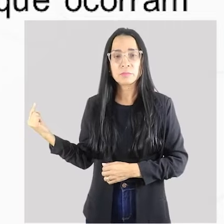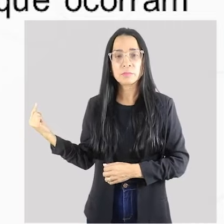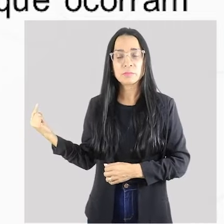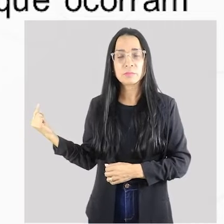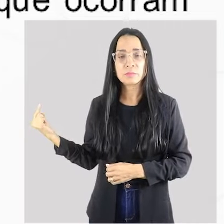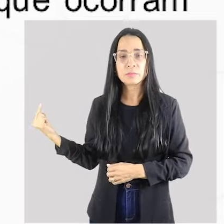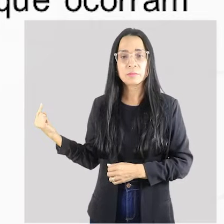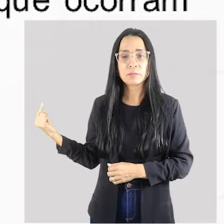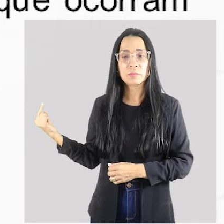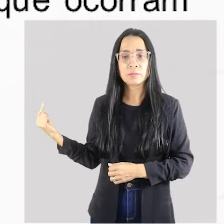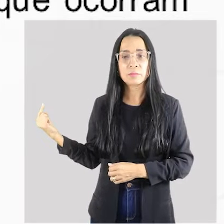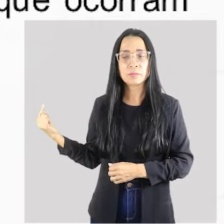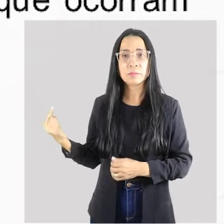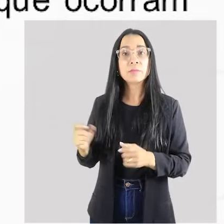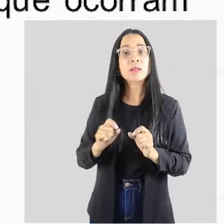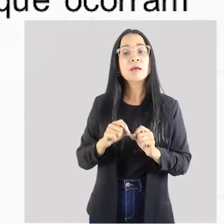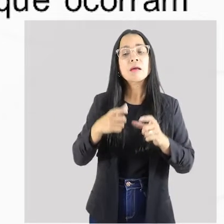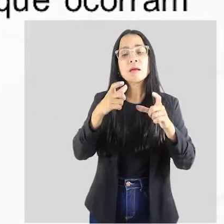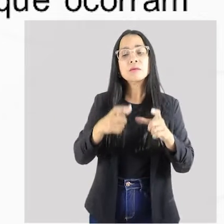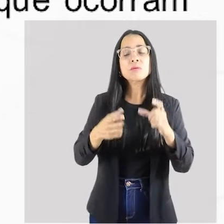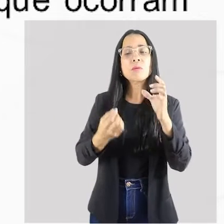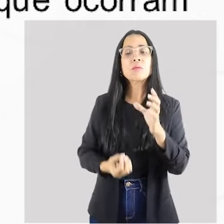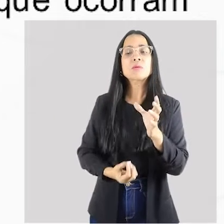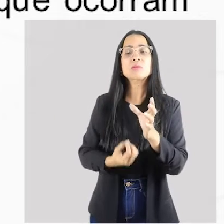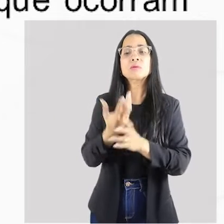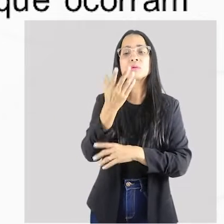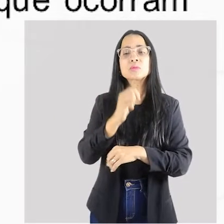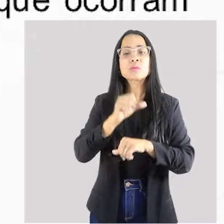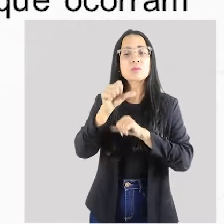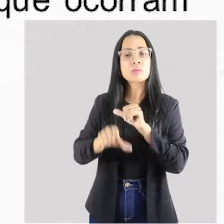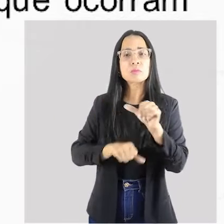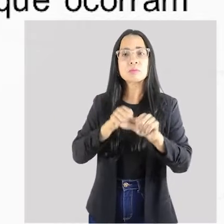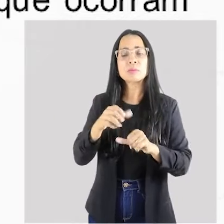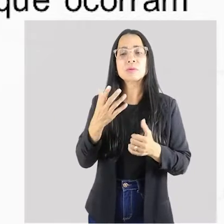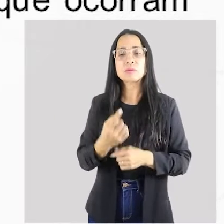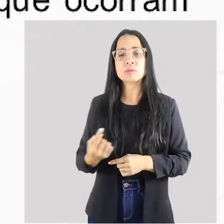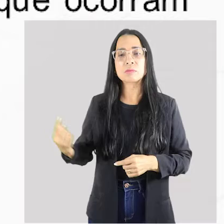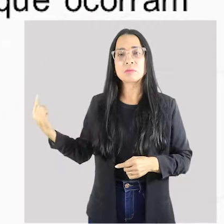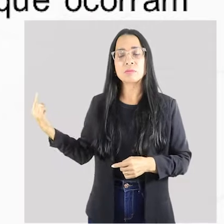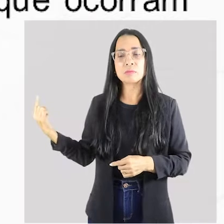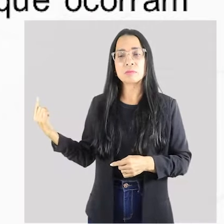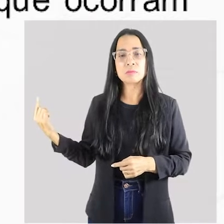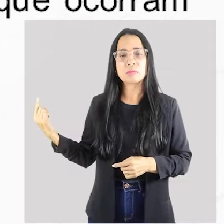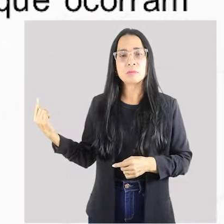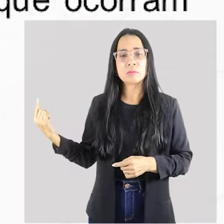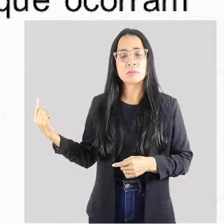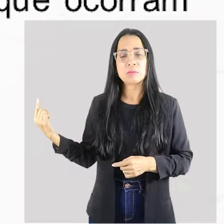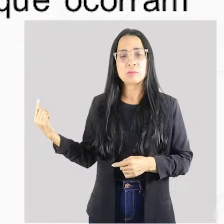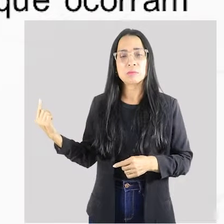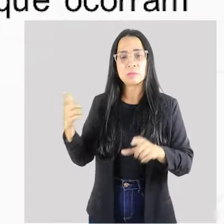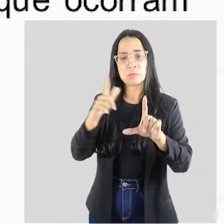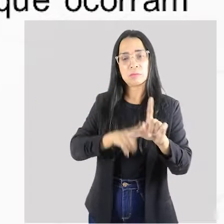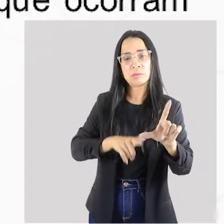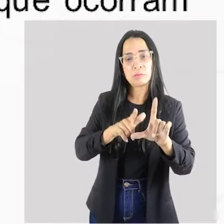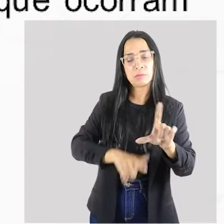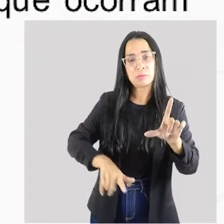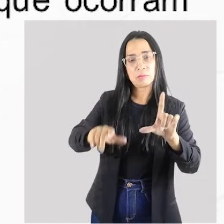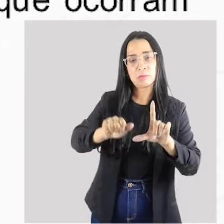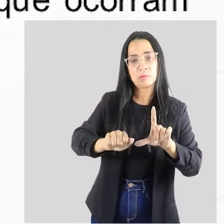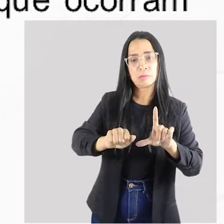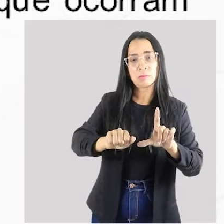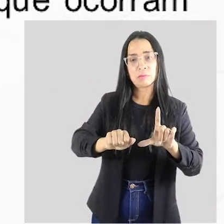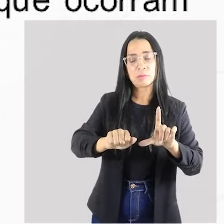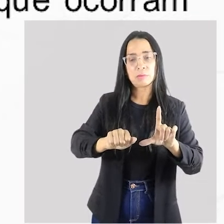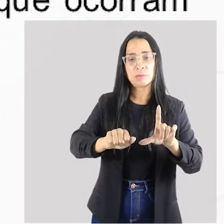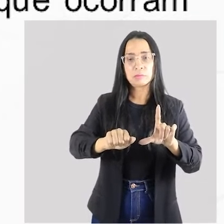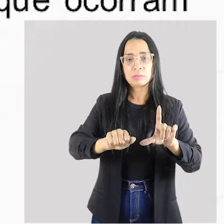podemos afirmar que... Então, de onde vem, gente, uma mutação? Fala-se o seguinte, letra A,